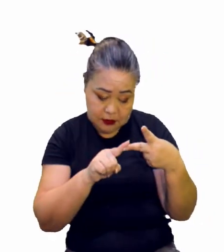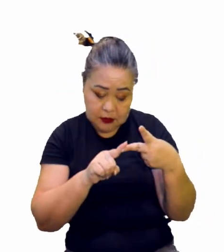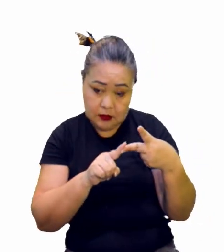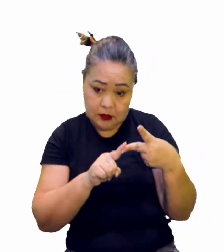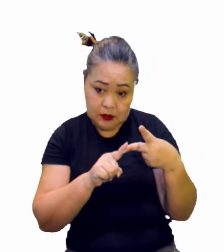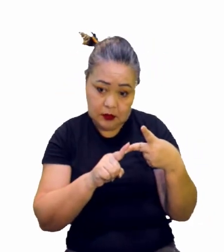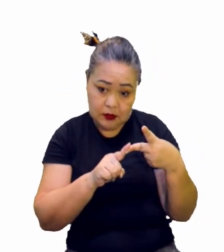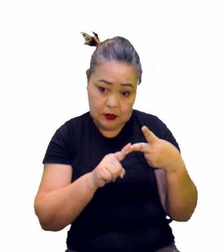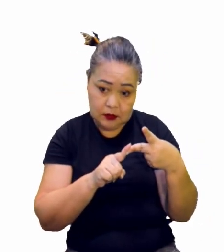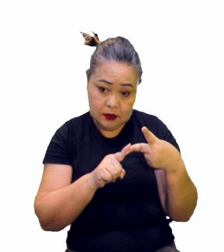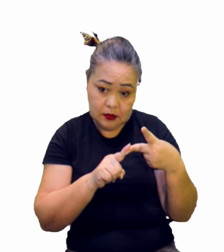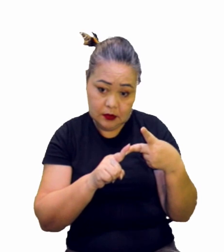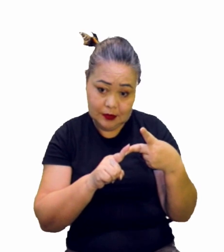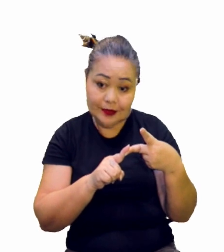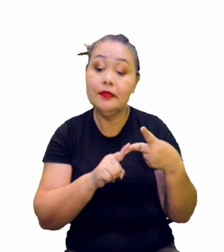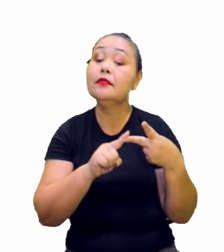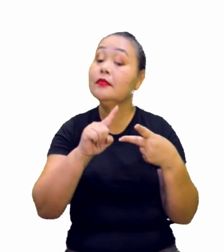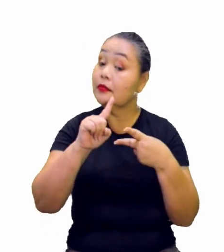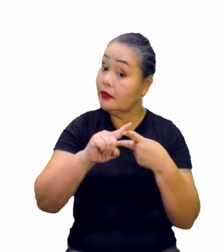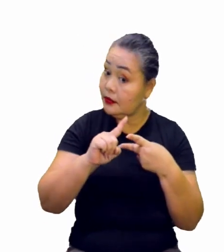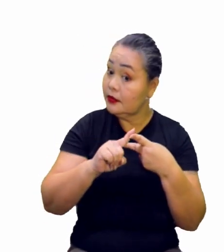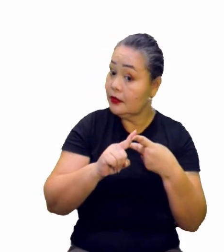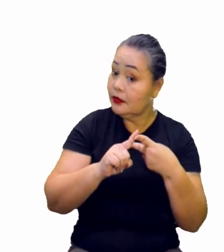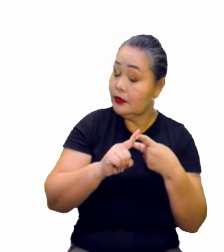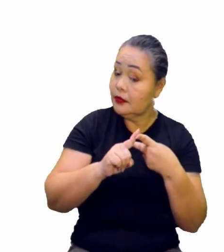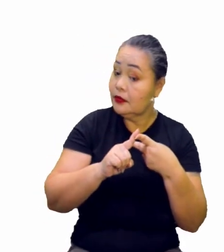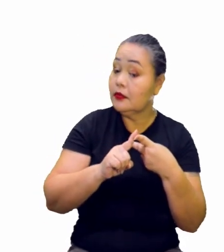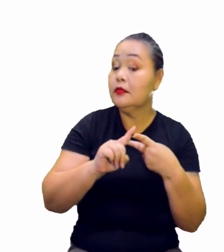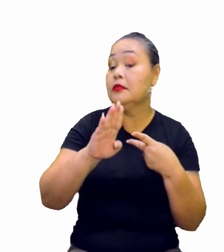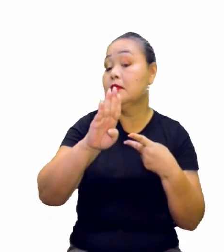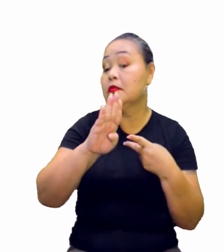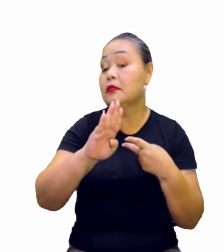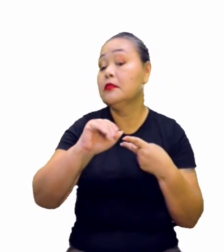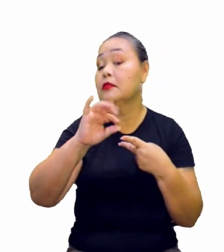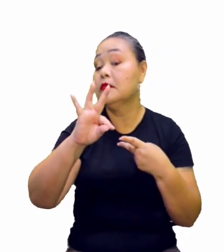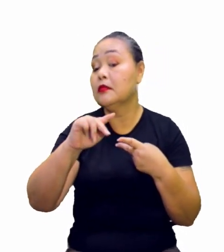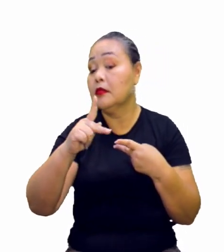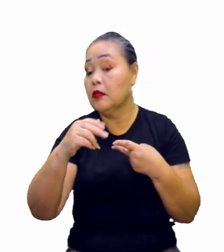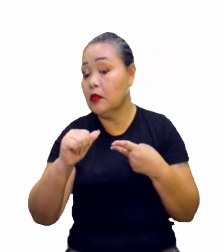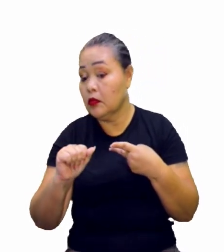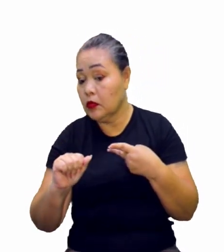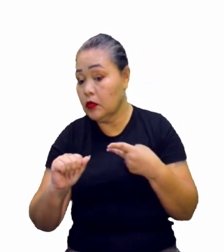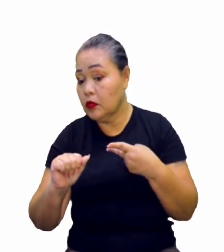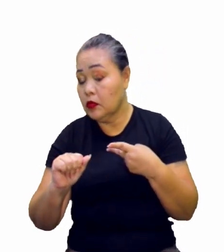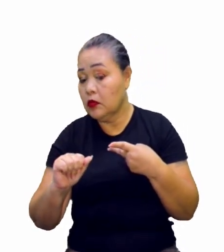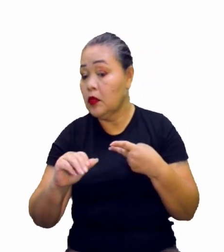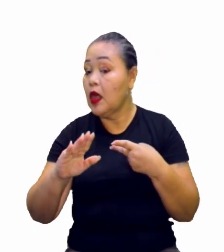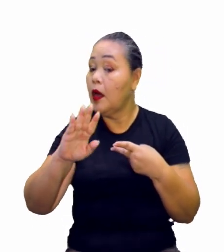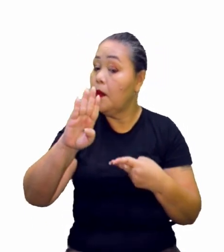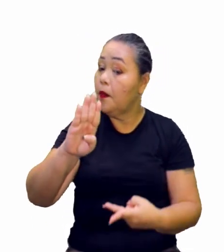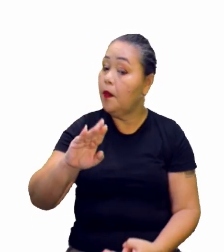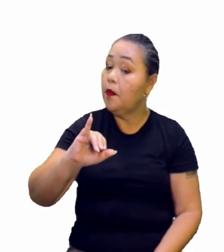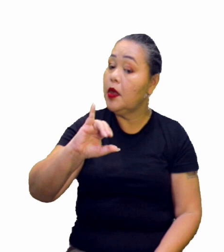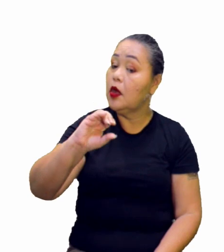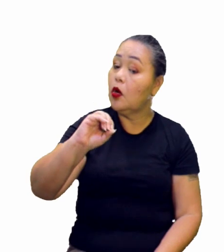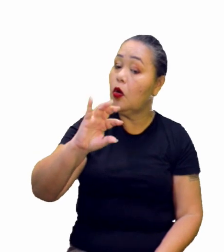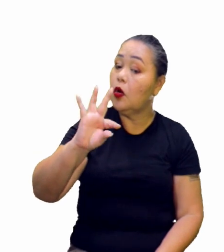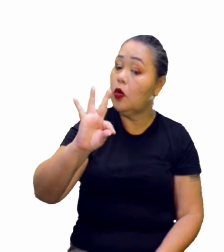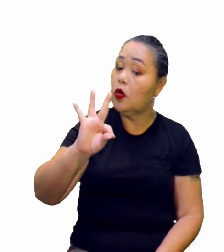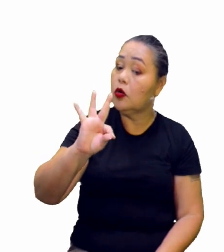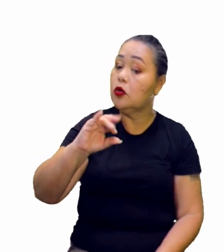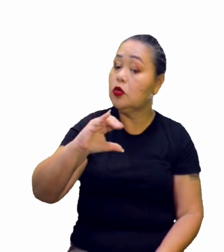Os fatores bióticos. Quais são os fatores bióticos que formam esses